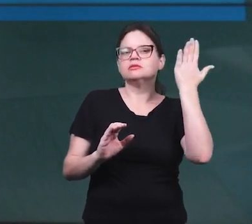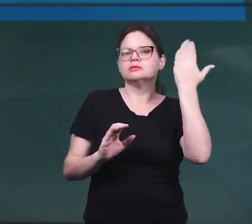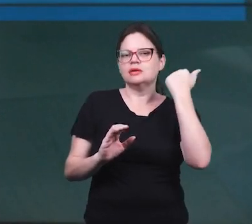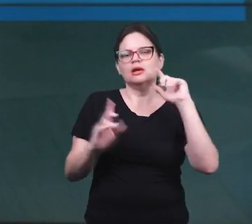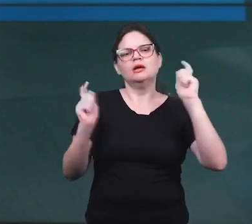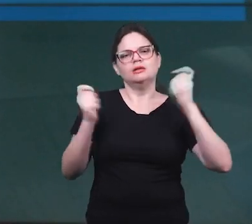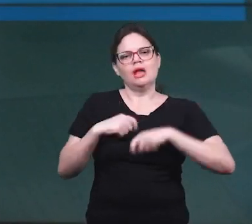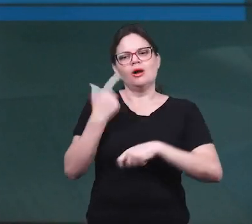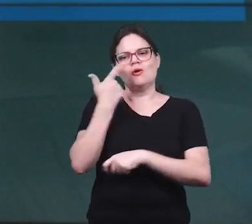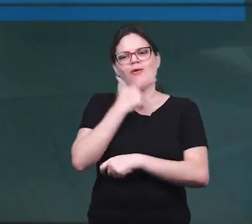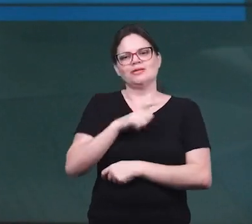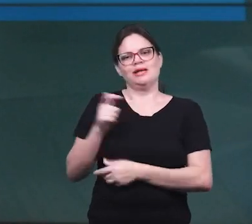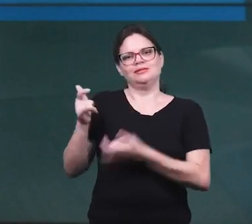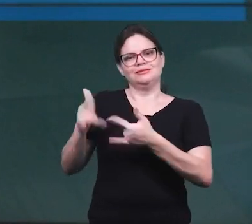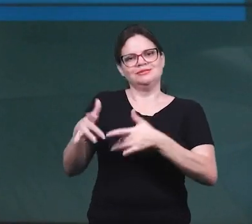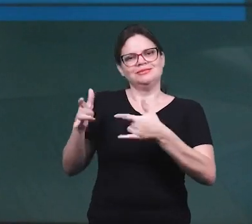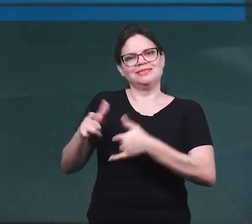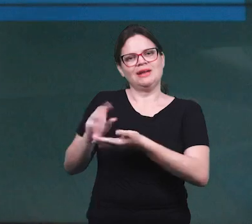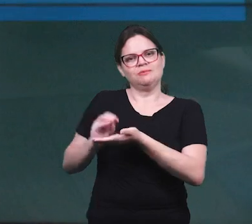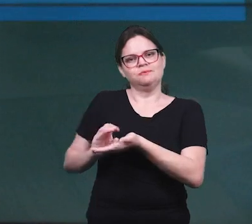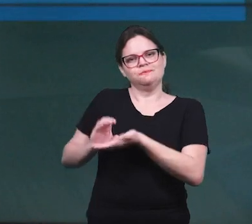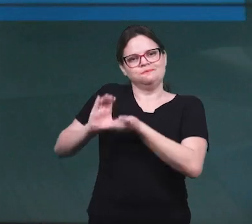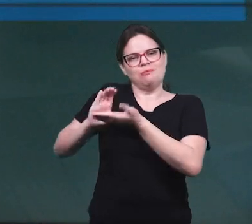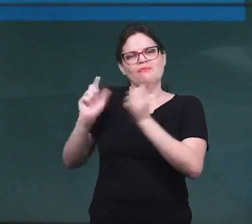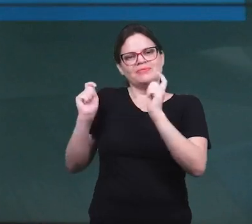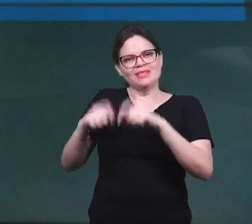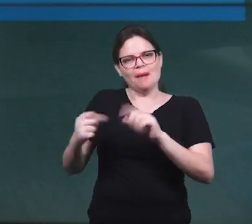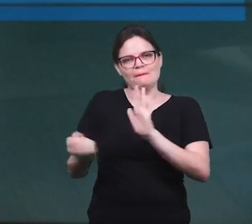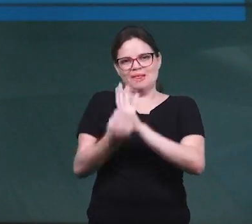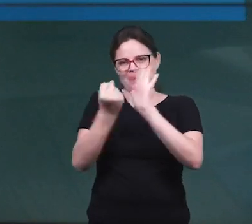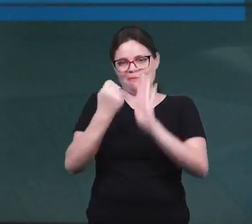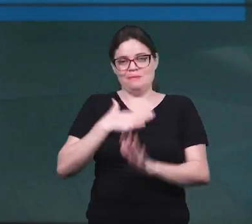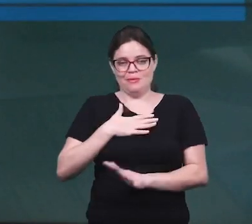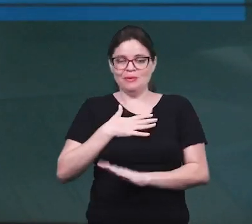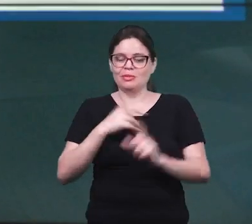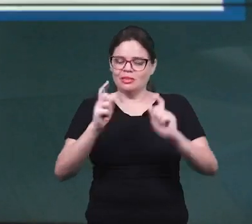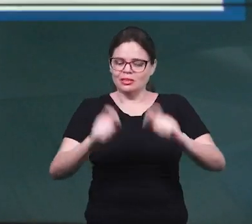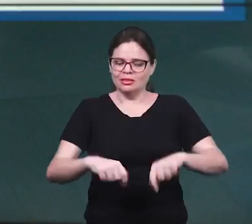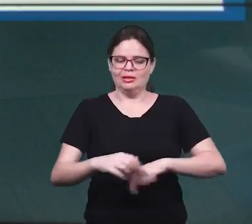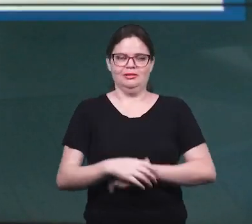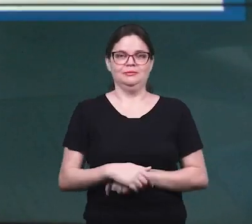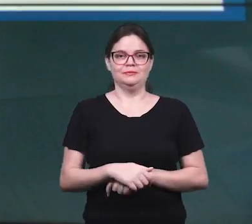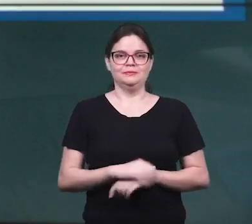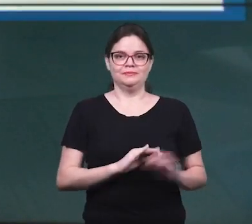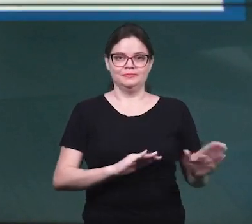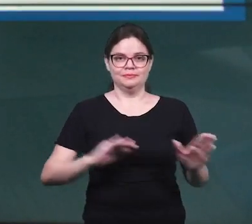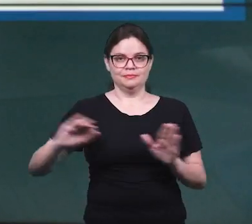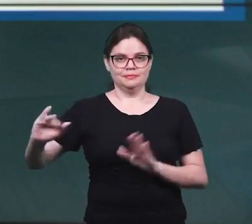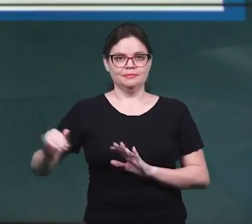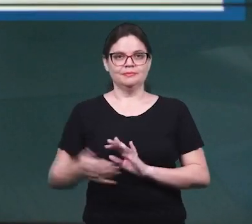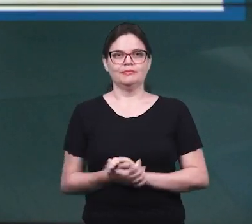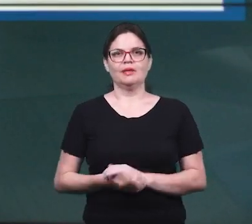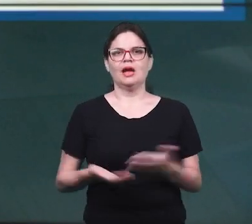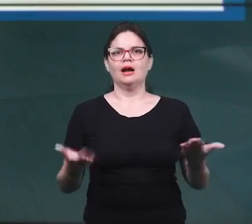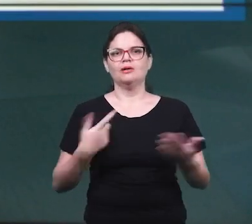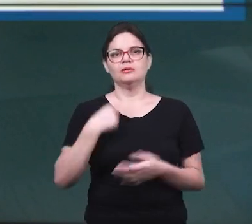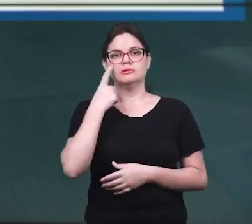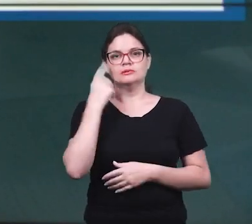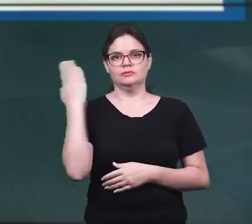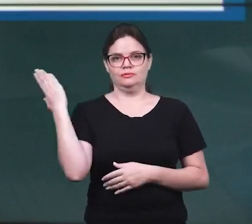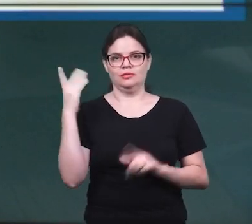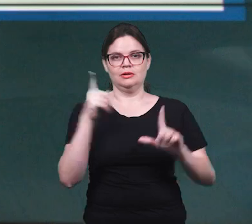para enriquecer, formar patrimônio, né? E, seguindo, eu coloquei aqui